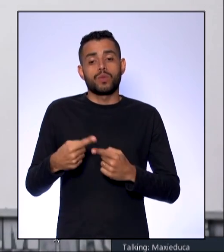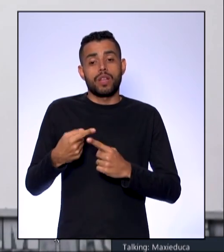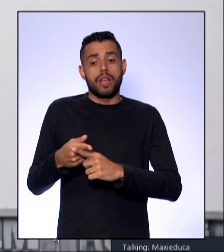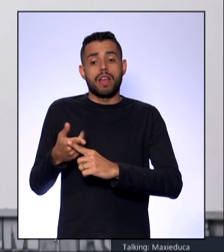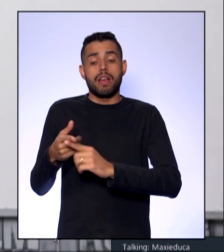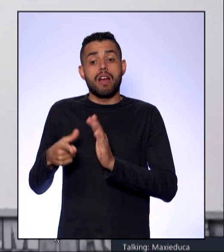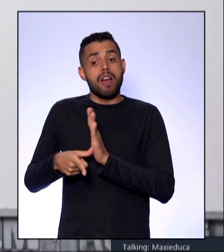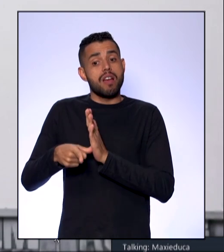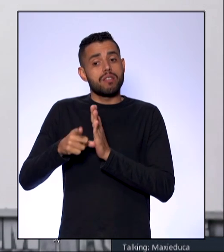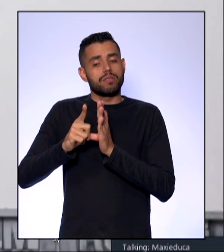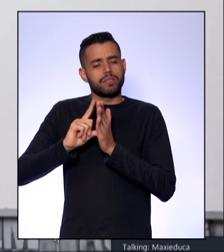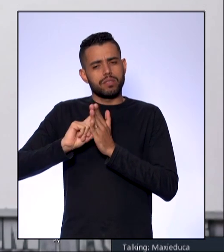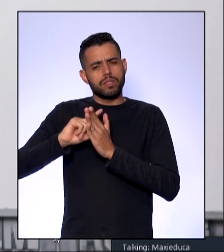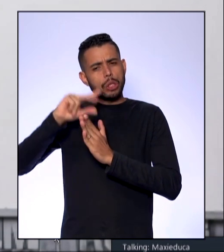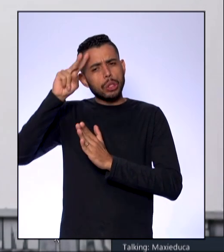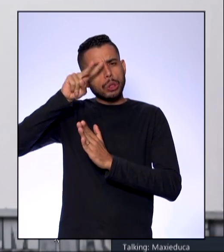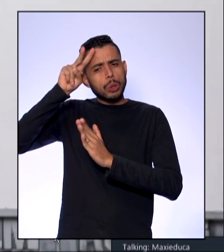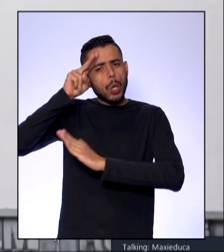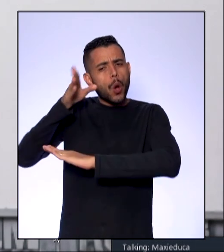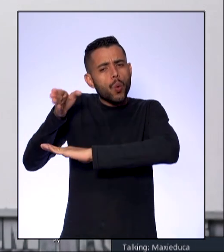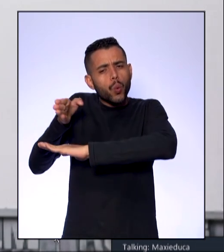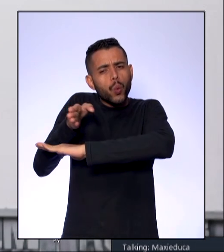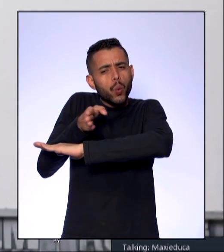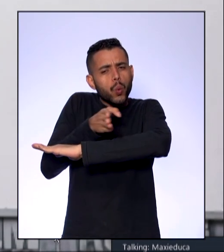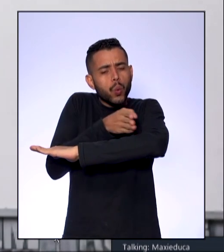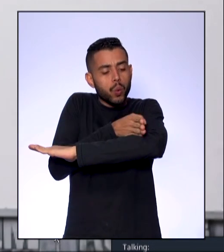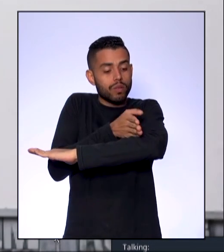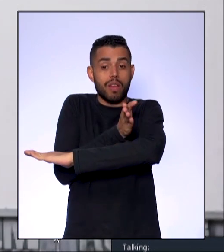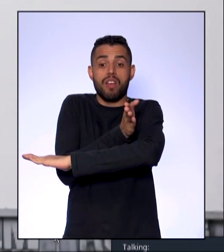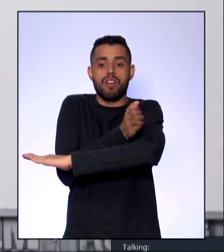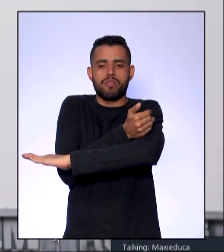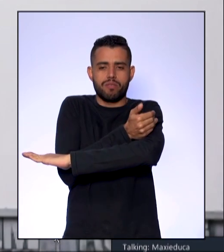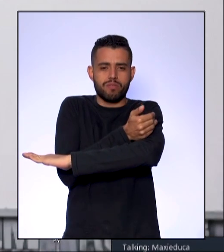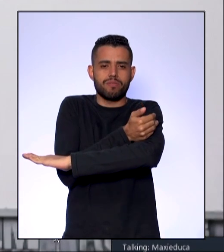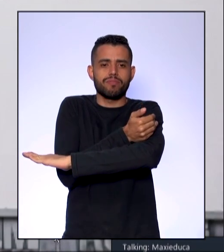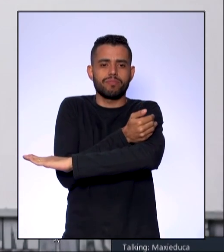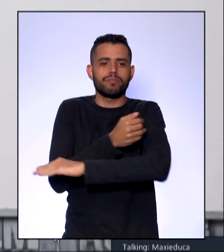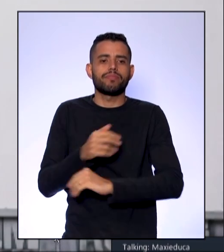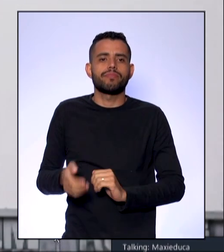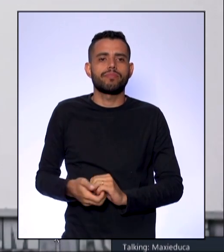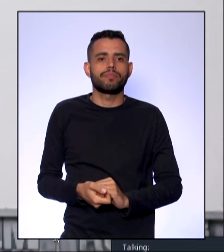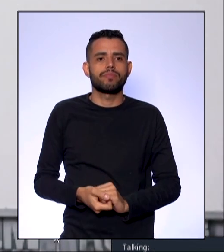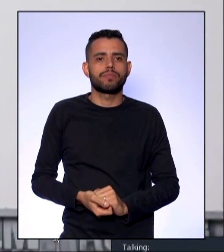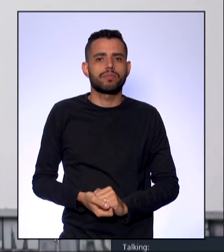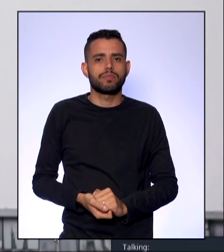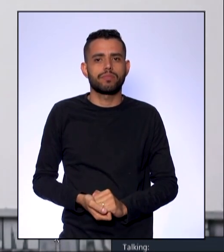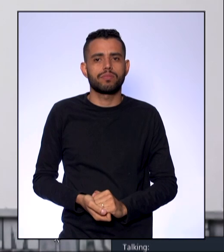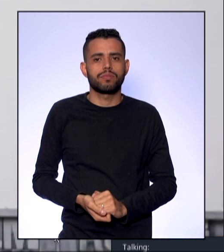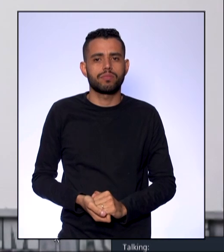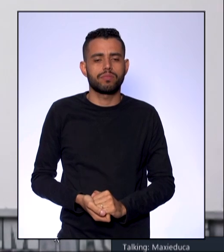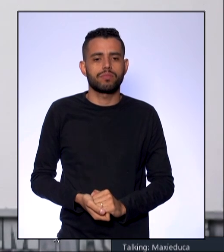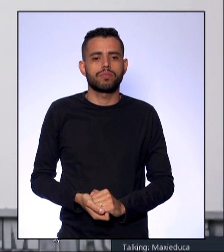antecede a história, detalhe,